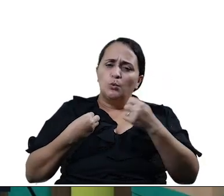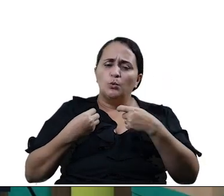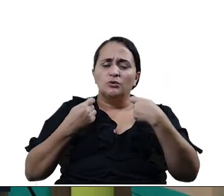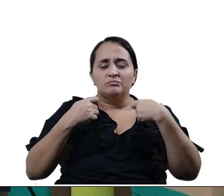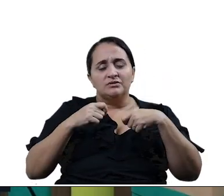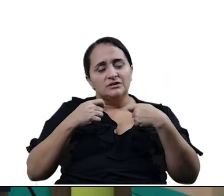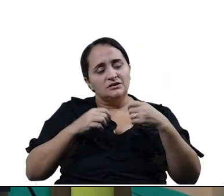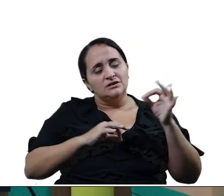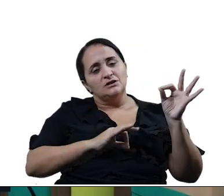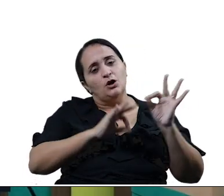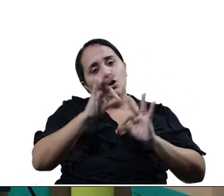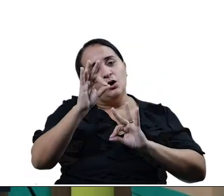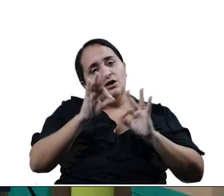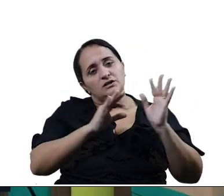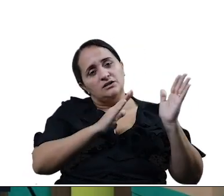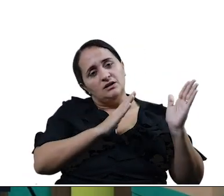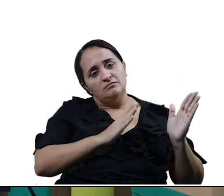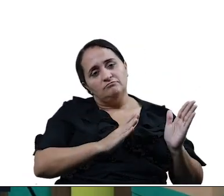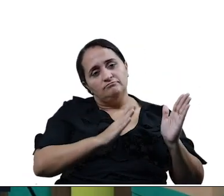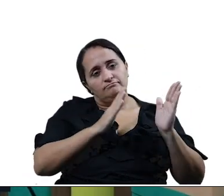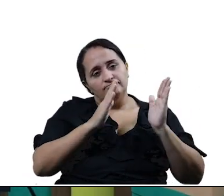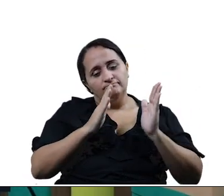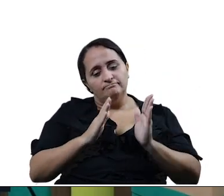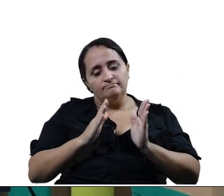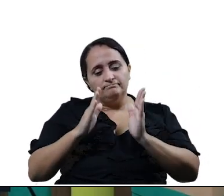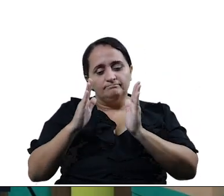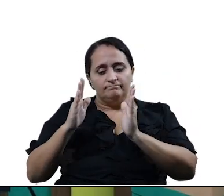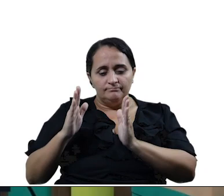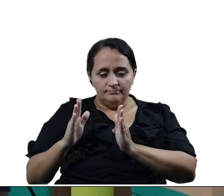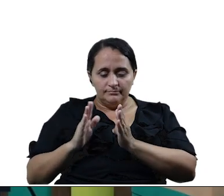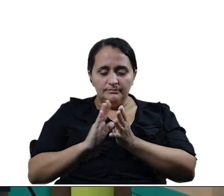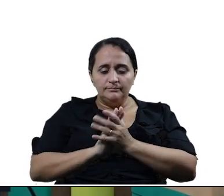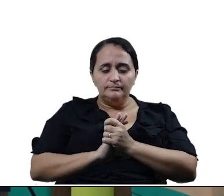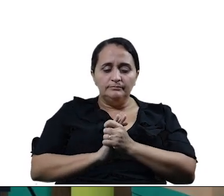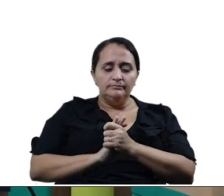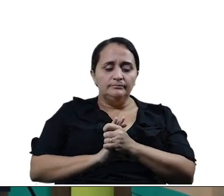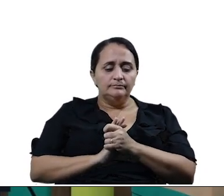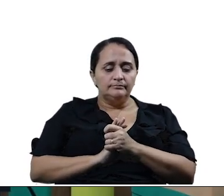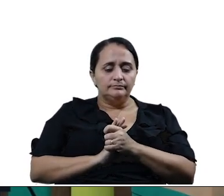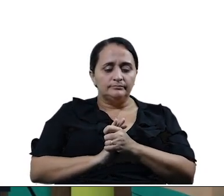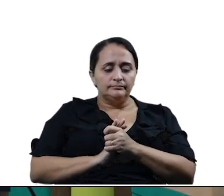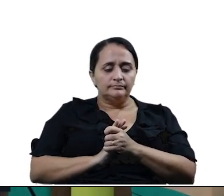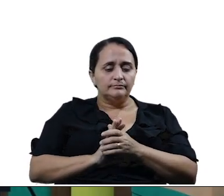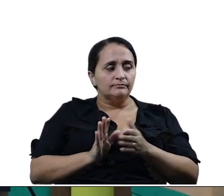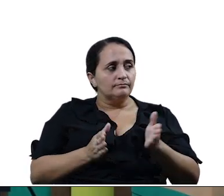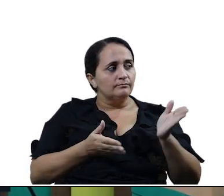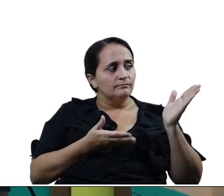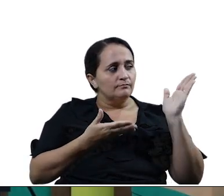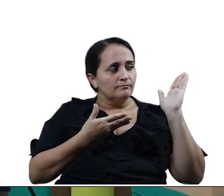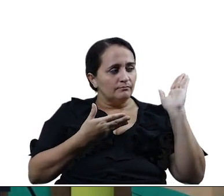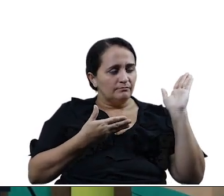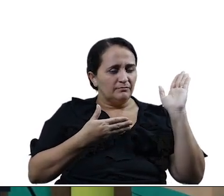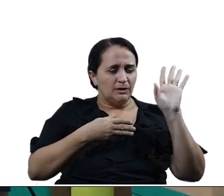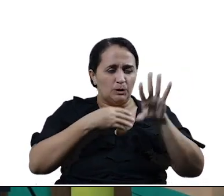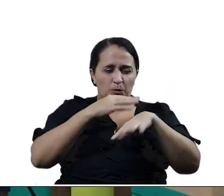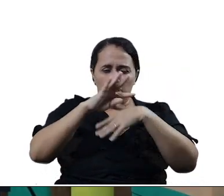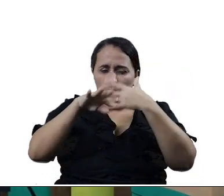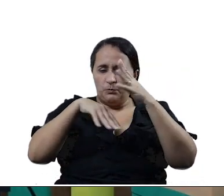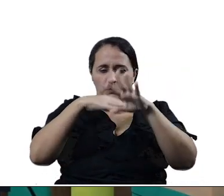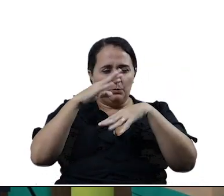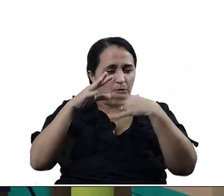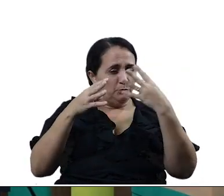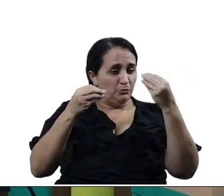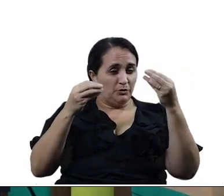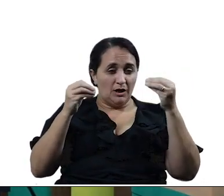boa organização. Inclusive os nossos pensamentos, tá bom? Então, nessa emaranhado de moedas aí,